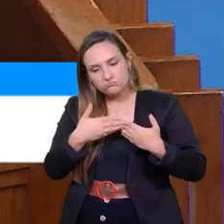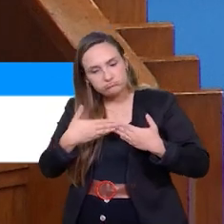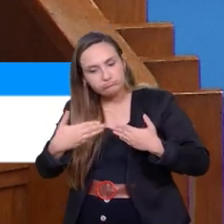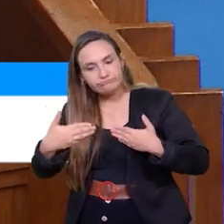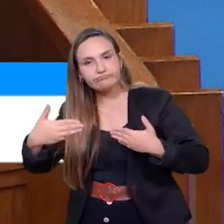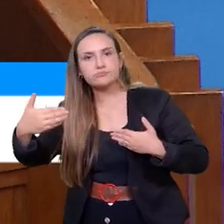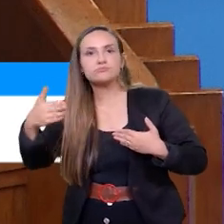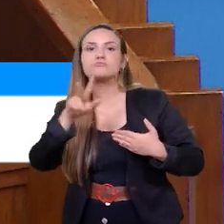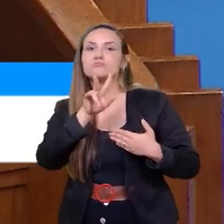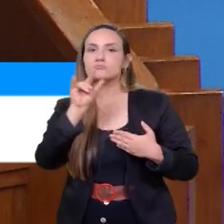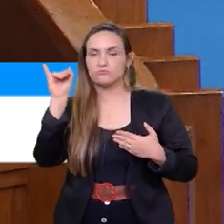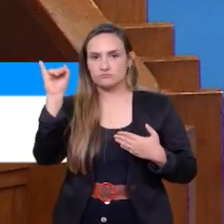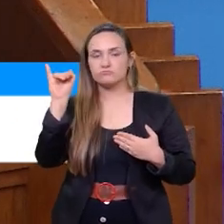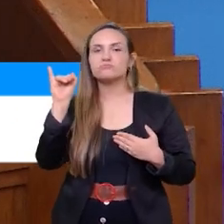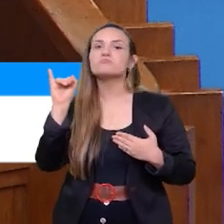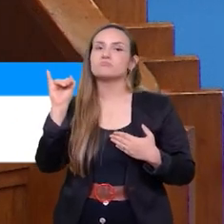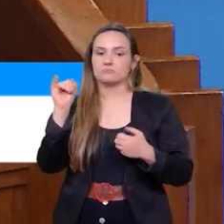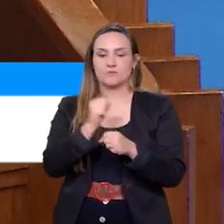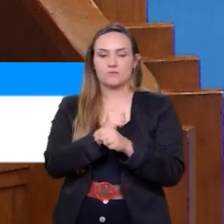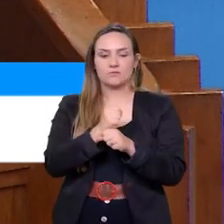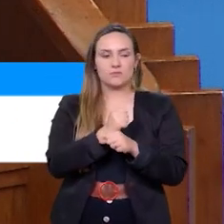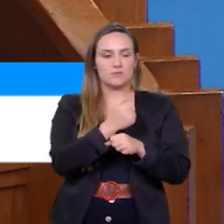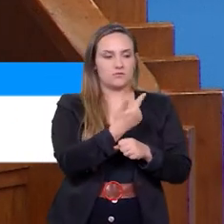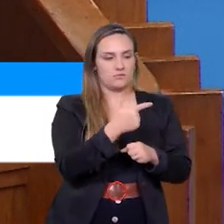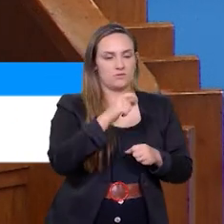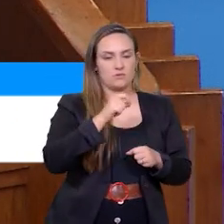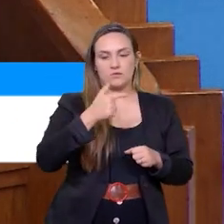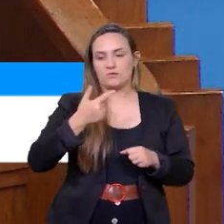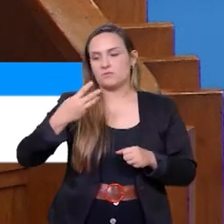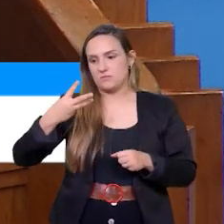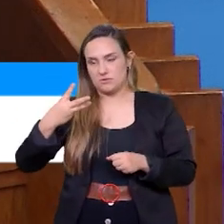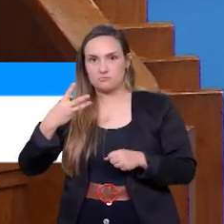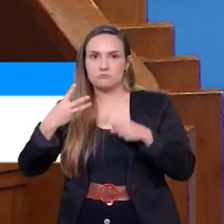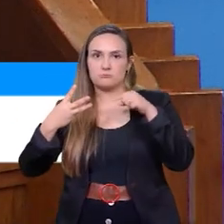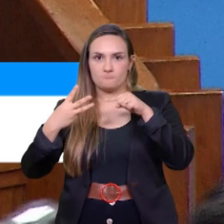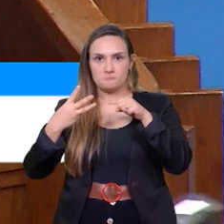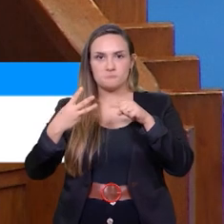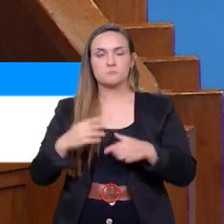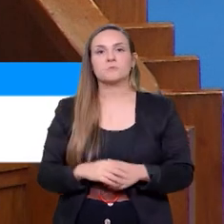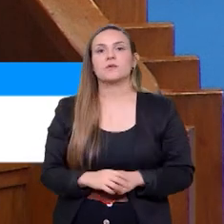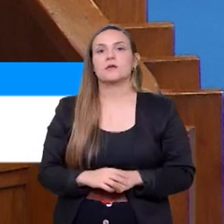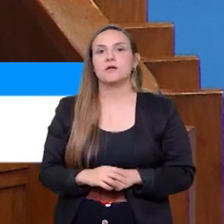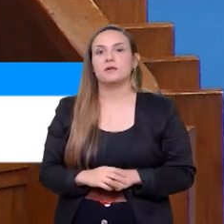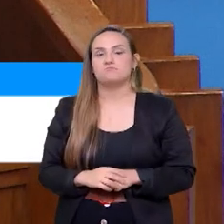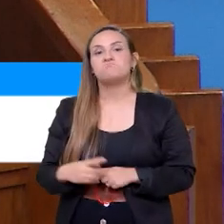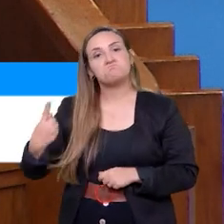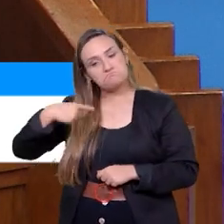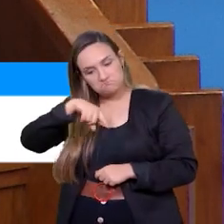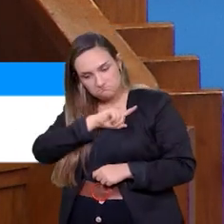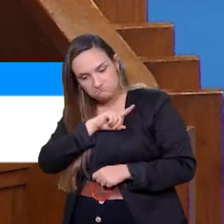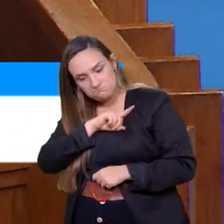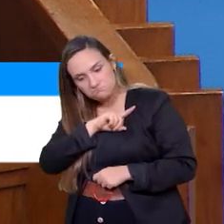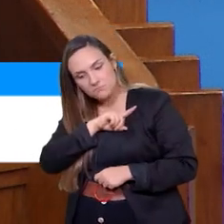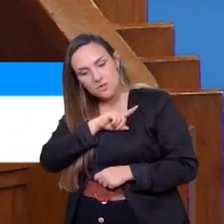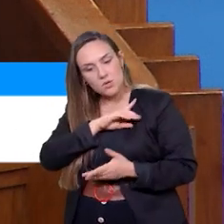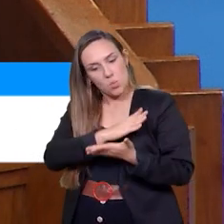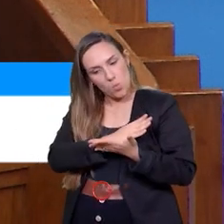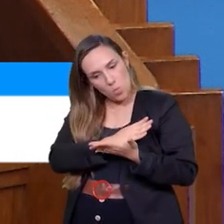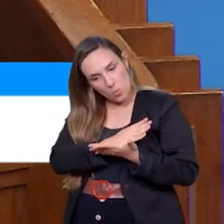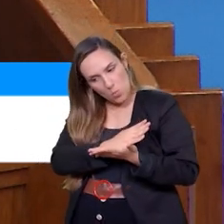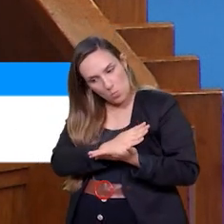das concretas expectativas do povo brasileiro sobre o novo